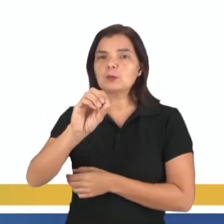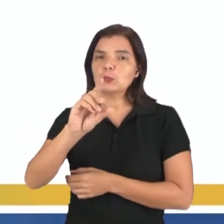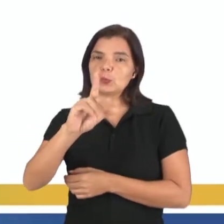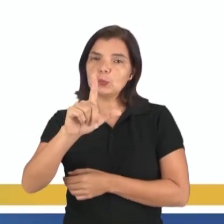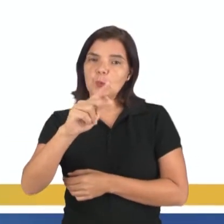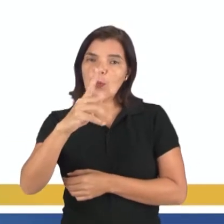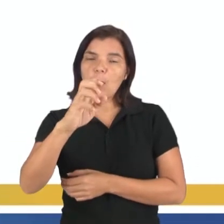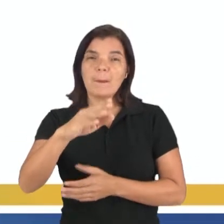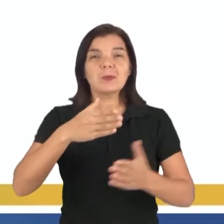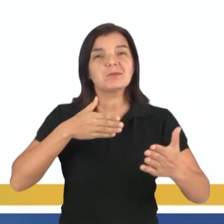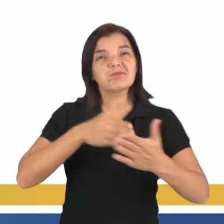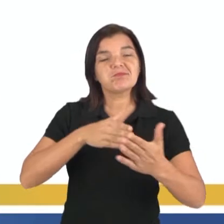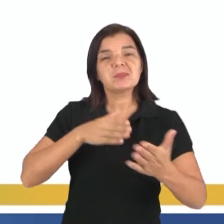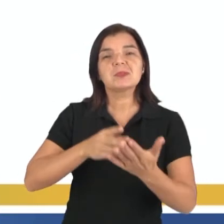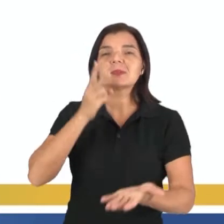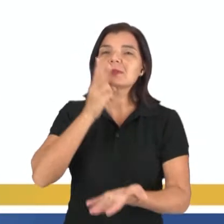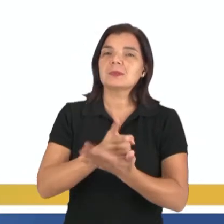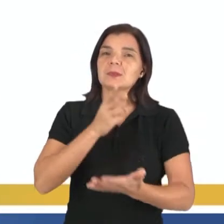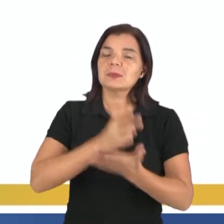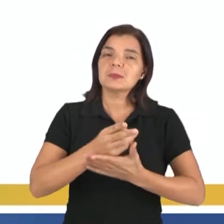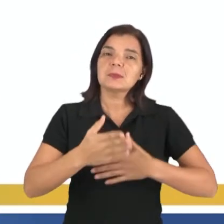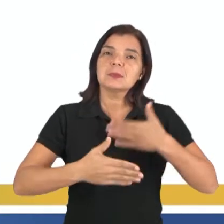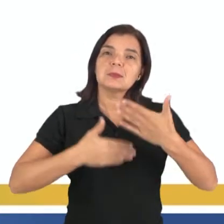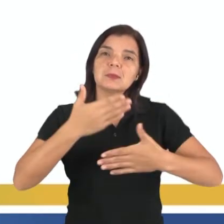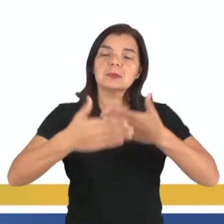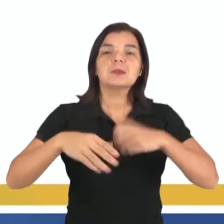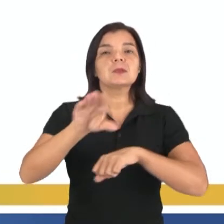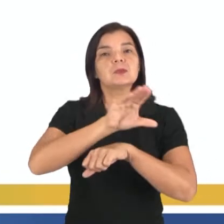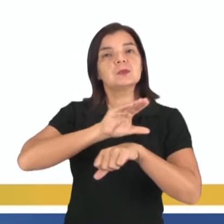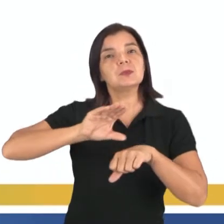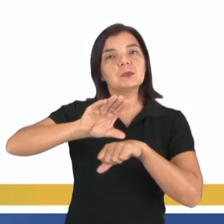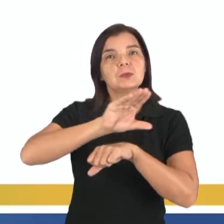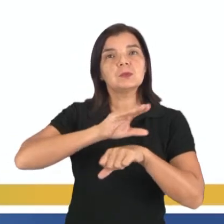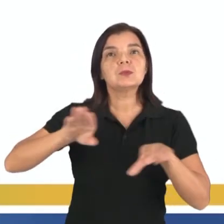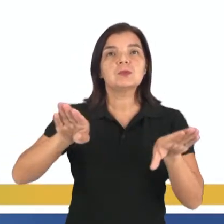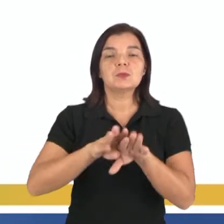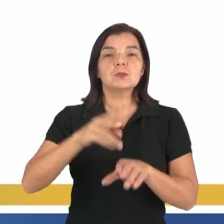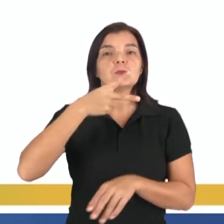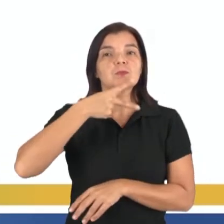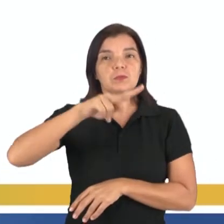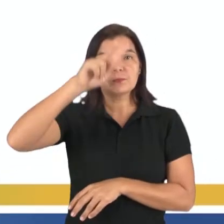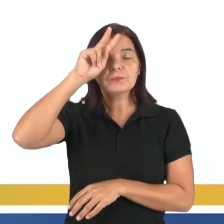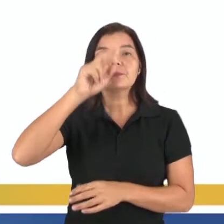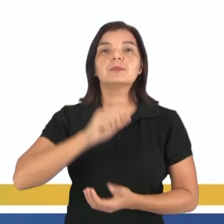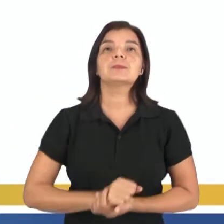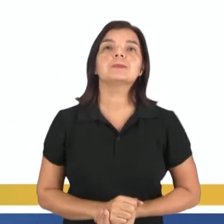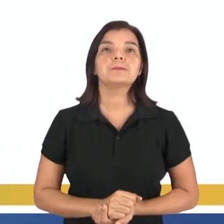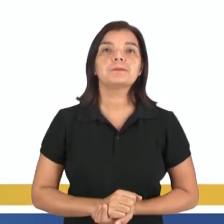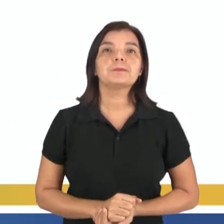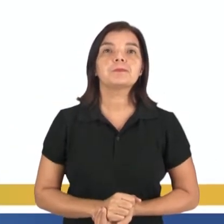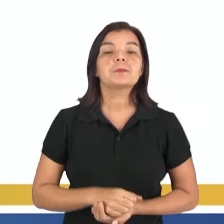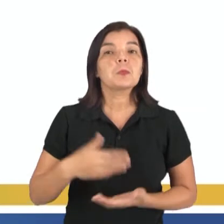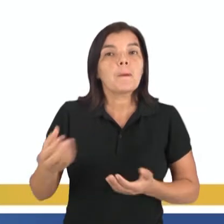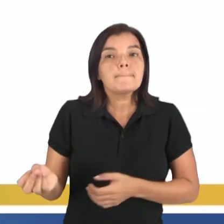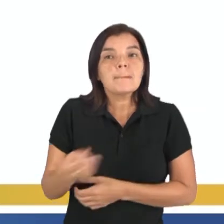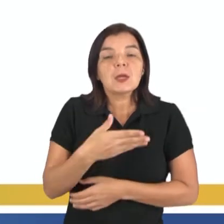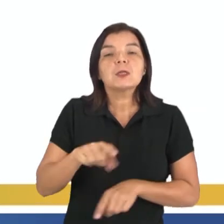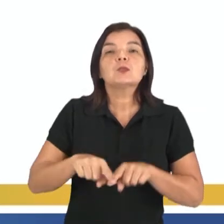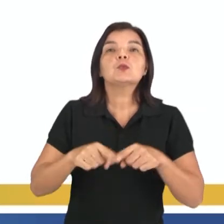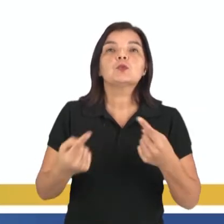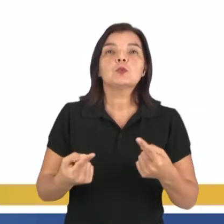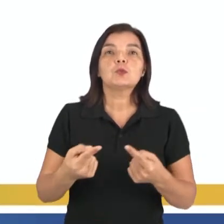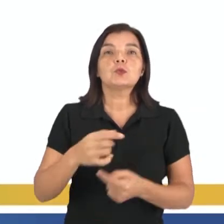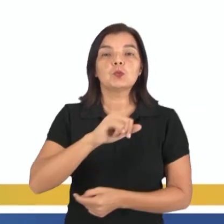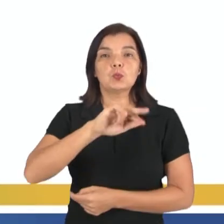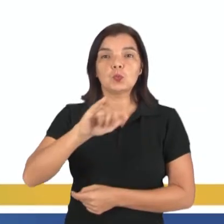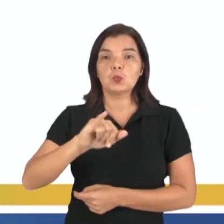vão interromper várias vezes o processo constitucional do Peru. Então, o mais recente foi do